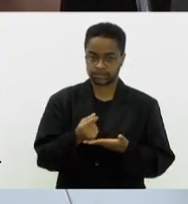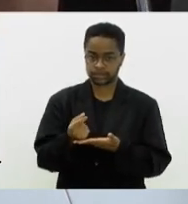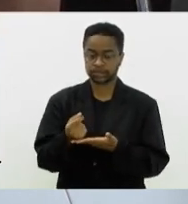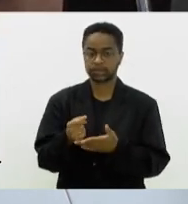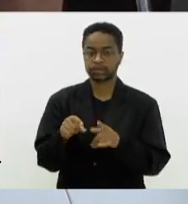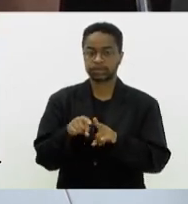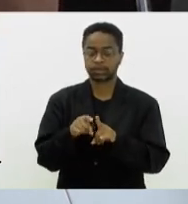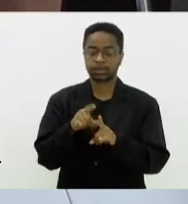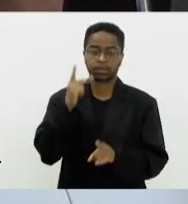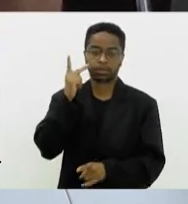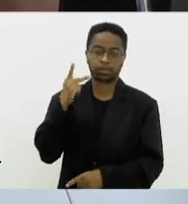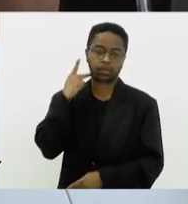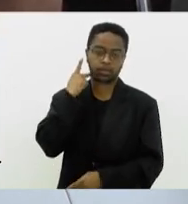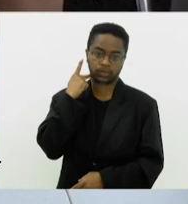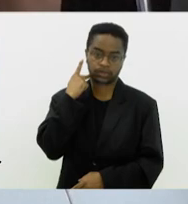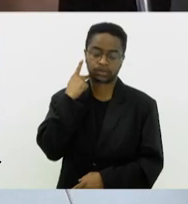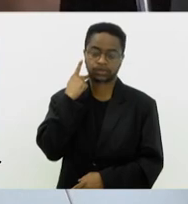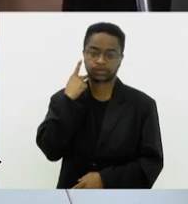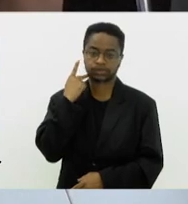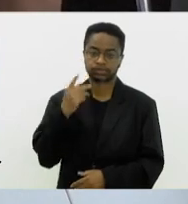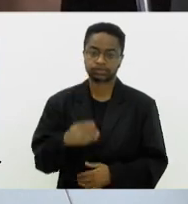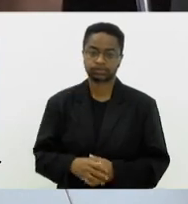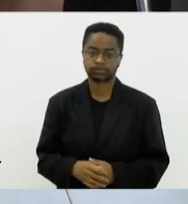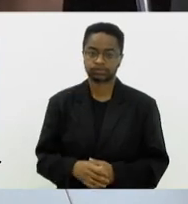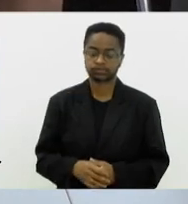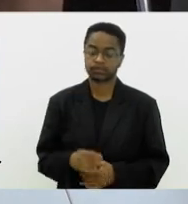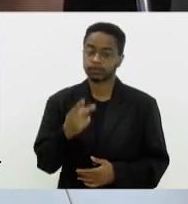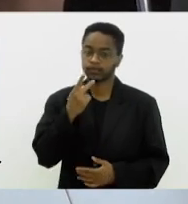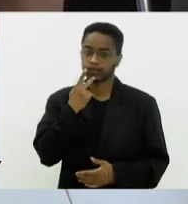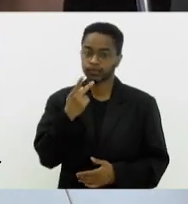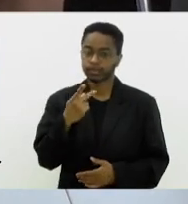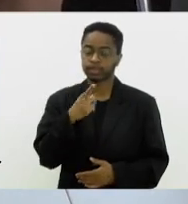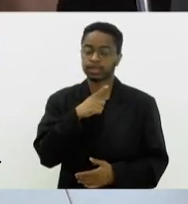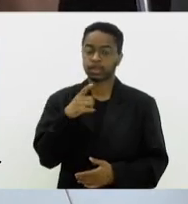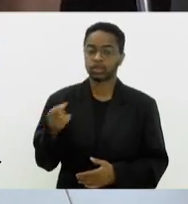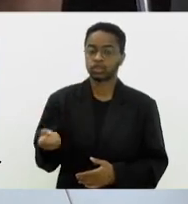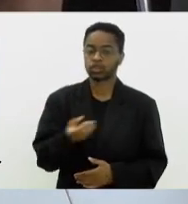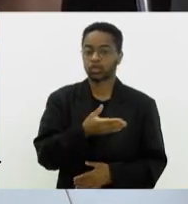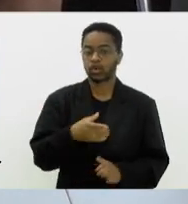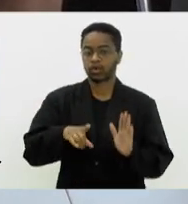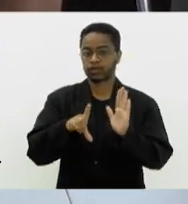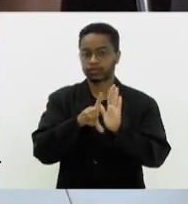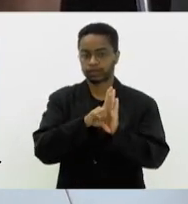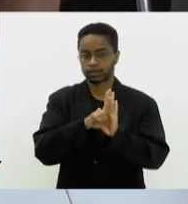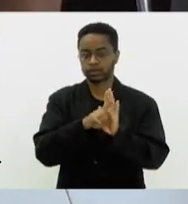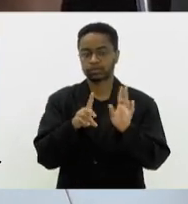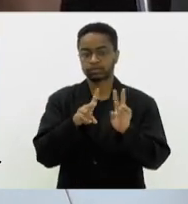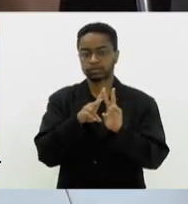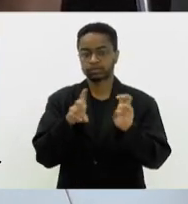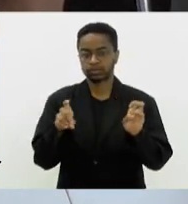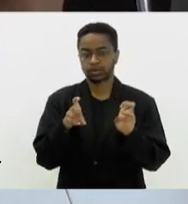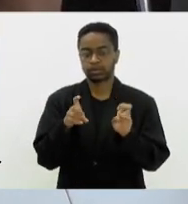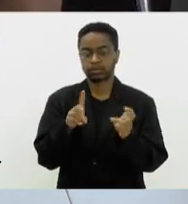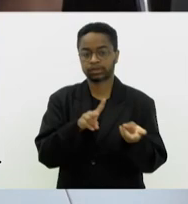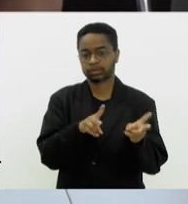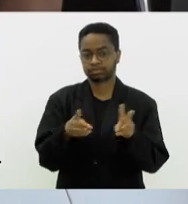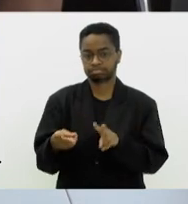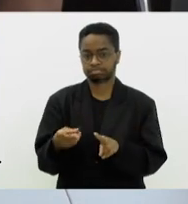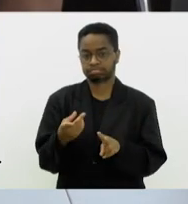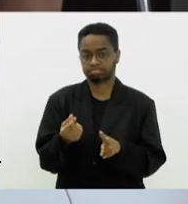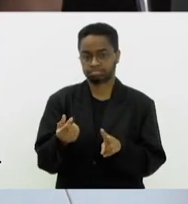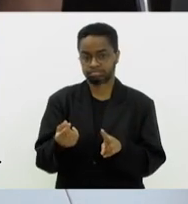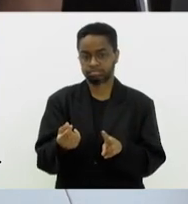o procurador, que teria saído uma nova legislação sobre transação,